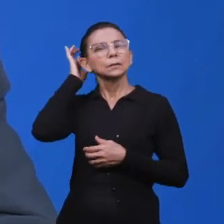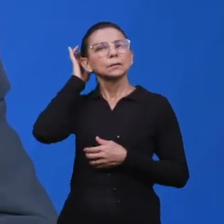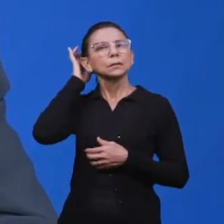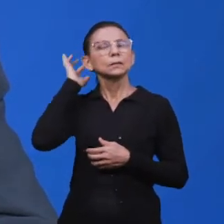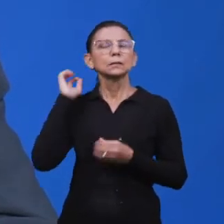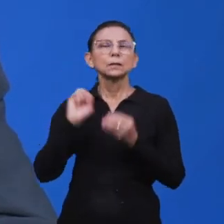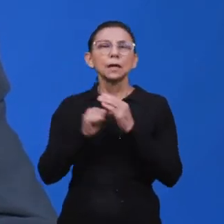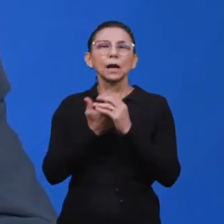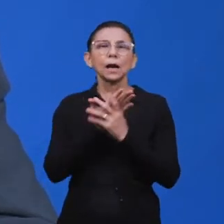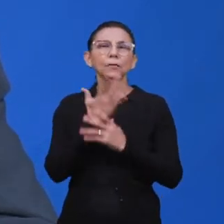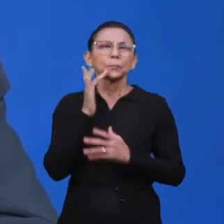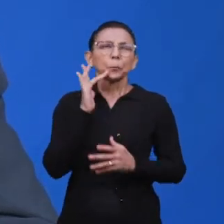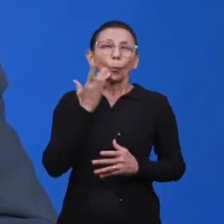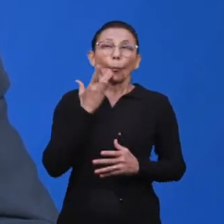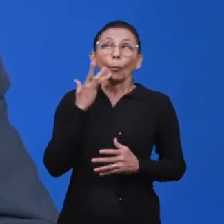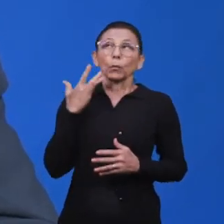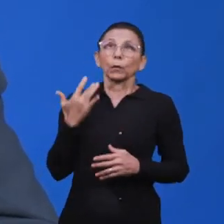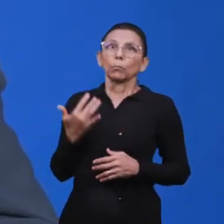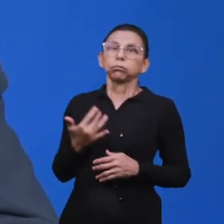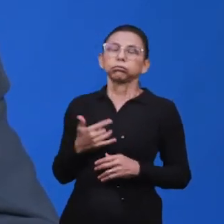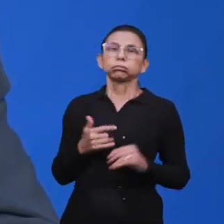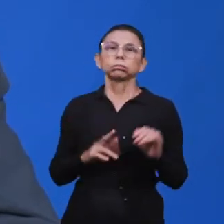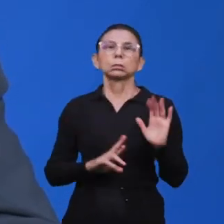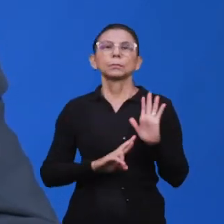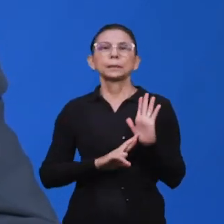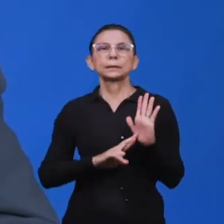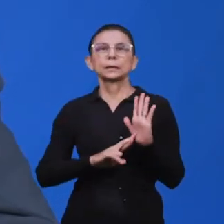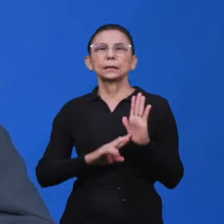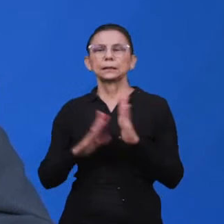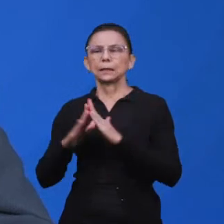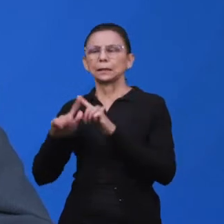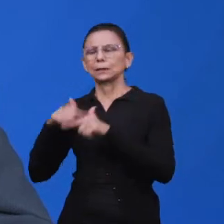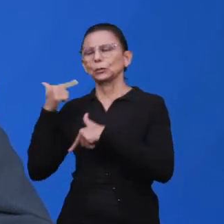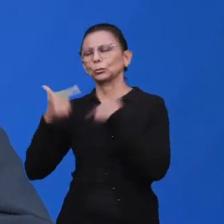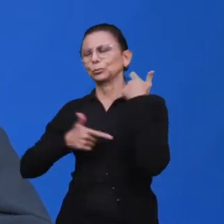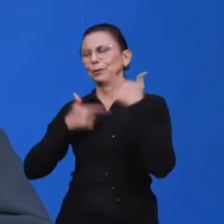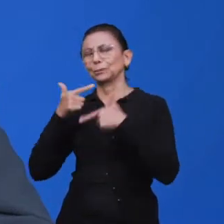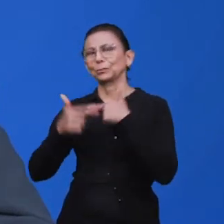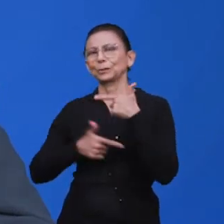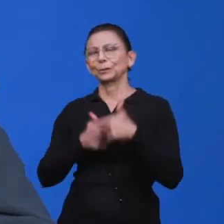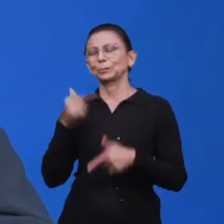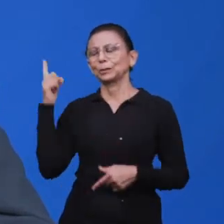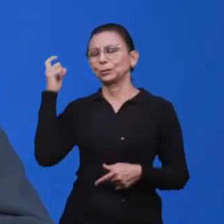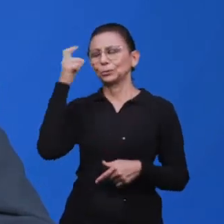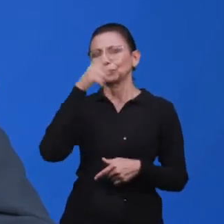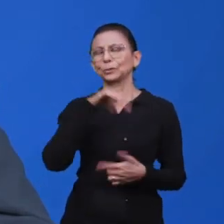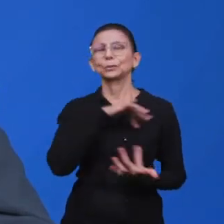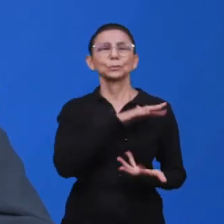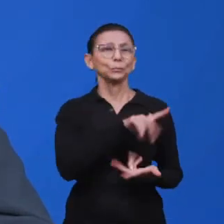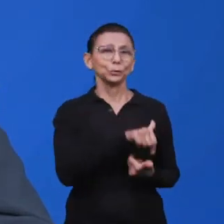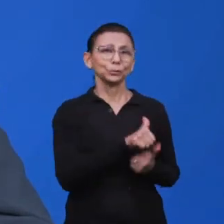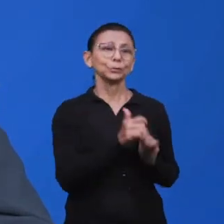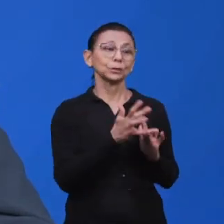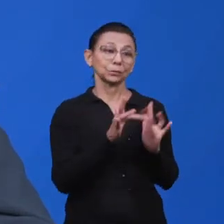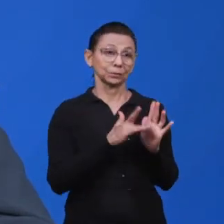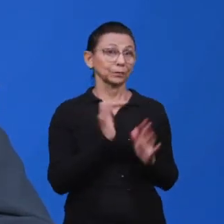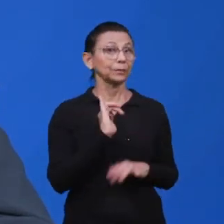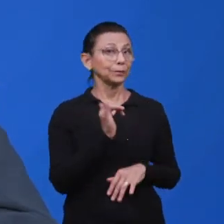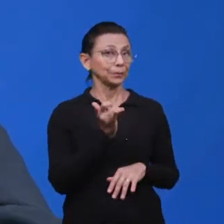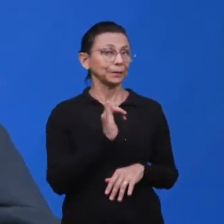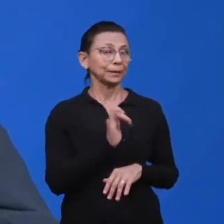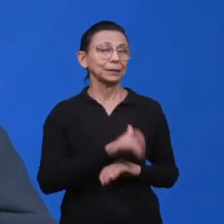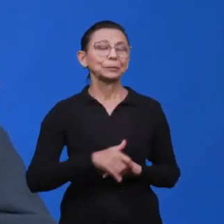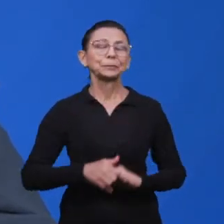amargosas, realmente, elas representam as lutas da igreja, porque o Senhor Jesus disse: no mundo tereis aflições. Agora, o que é mais notável,